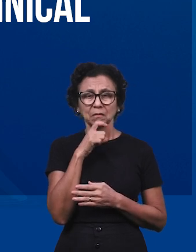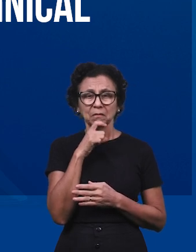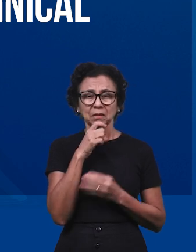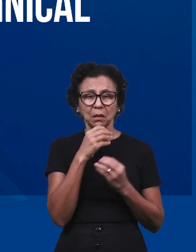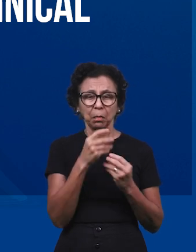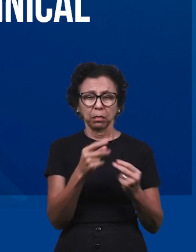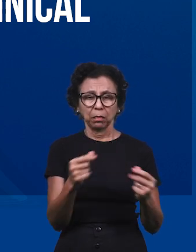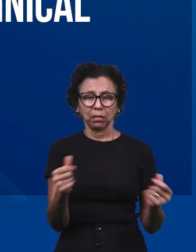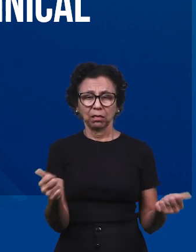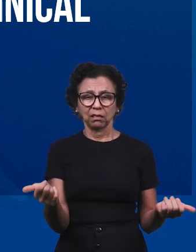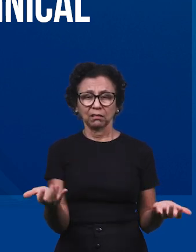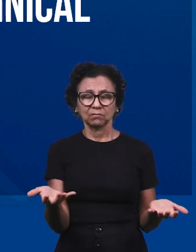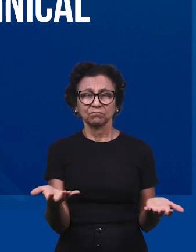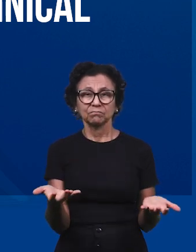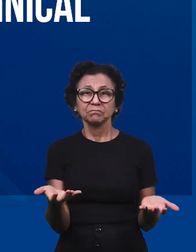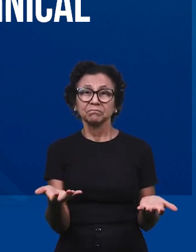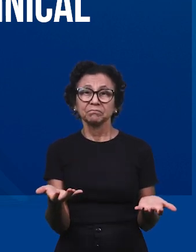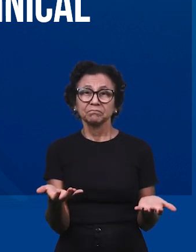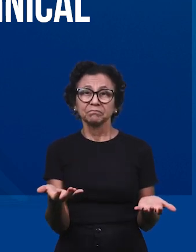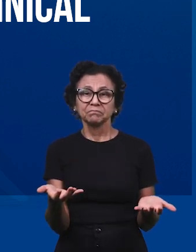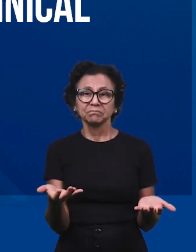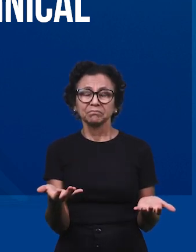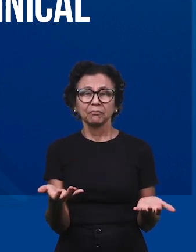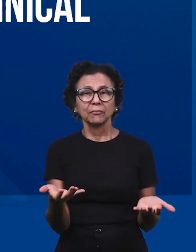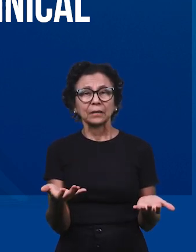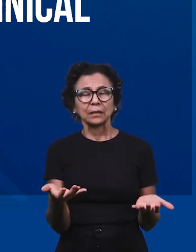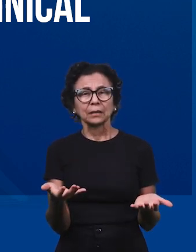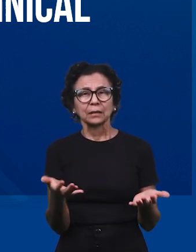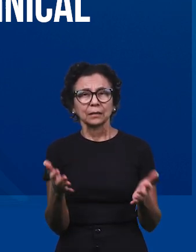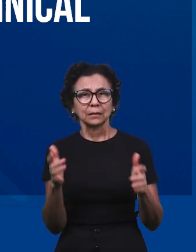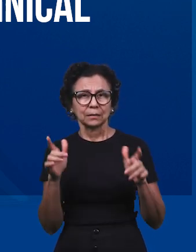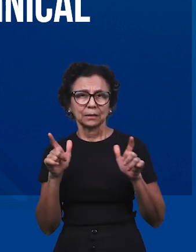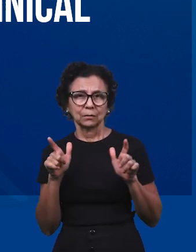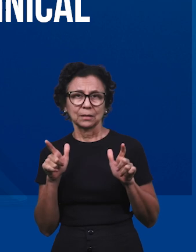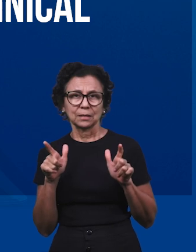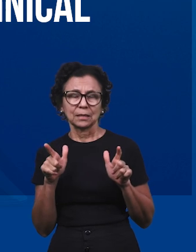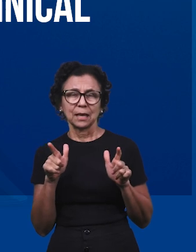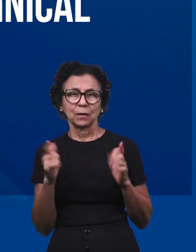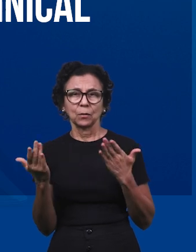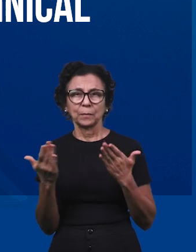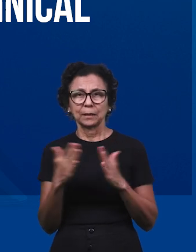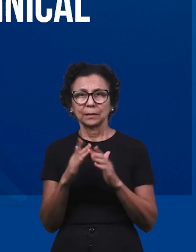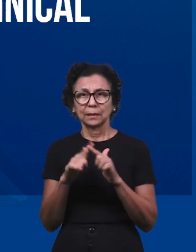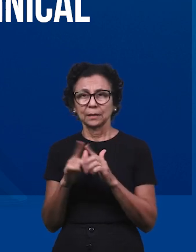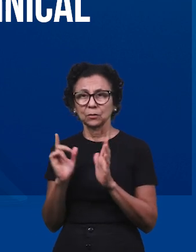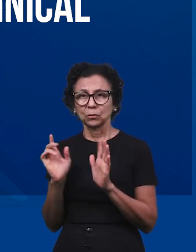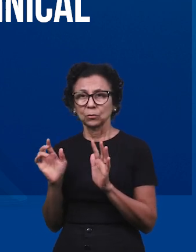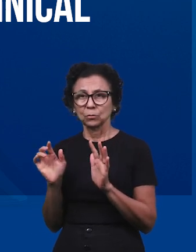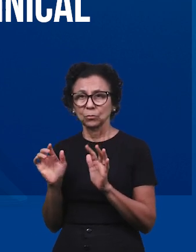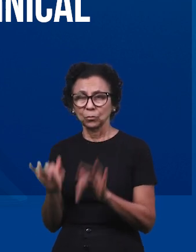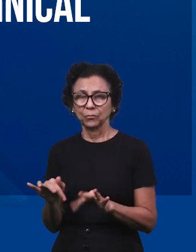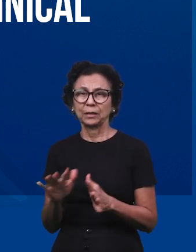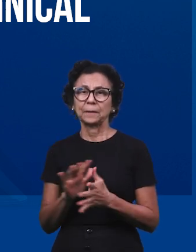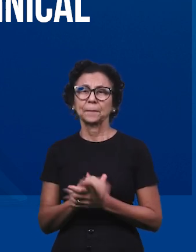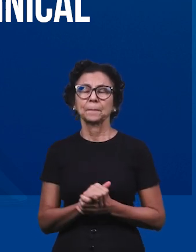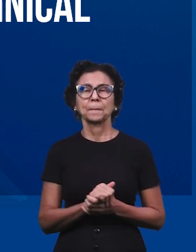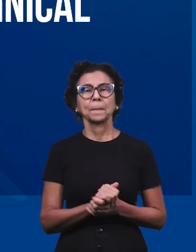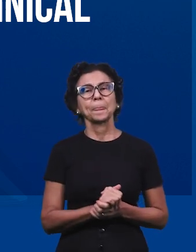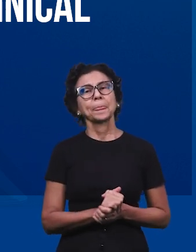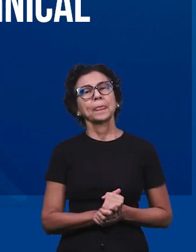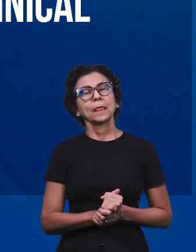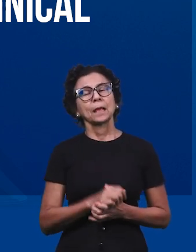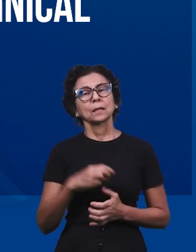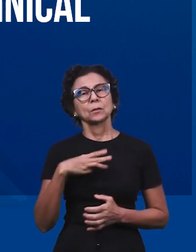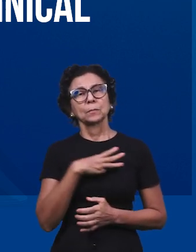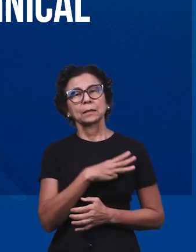morna. E Laodiceia é a igreja dessa última hora. Mateus 24:12 diz: pelo